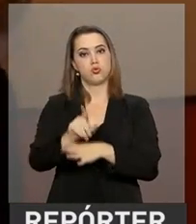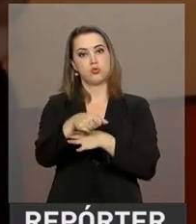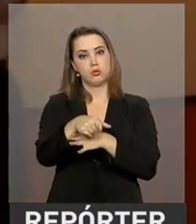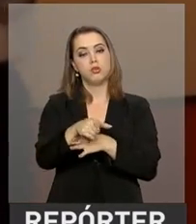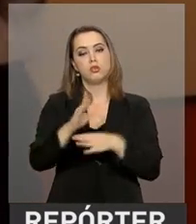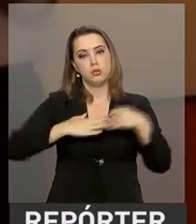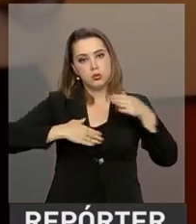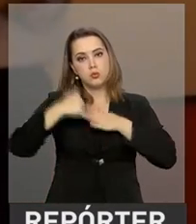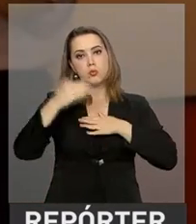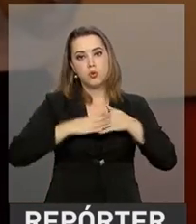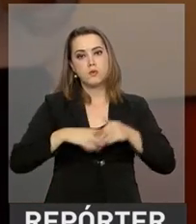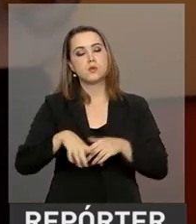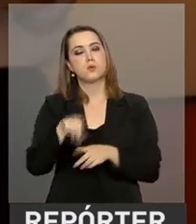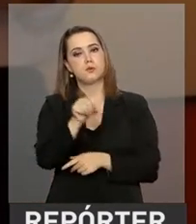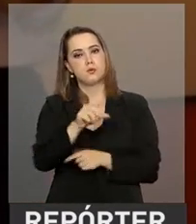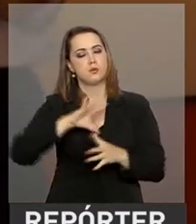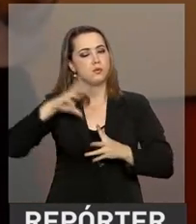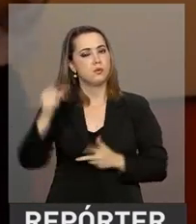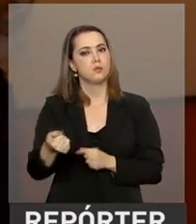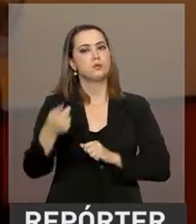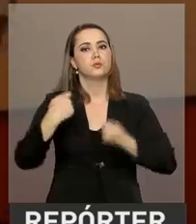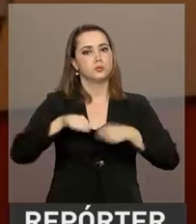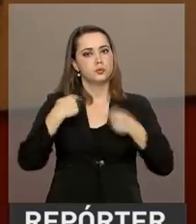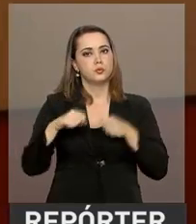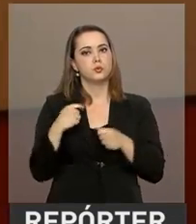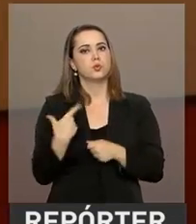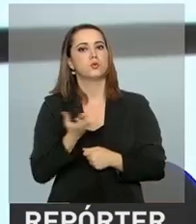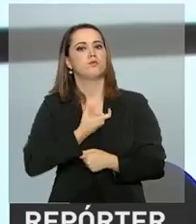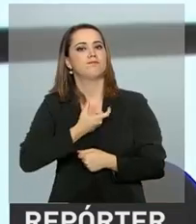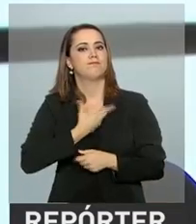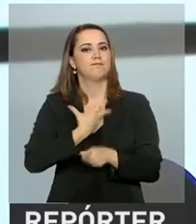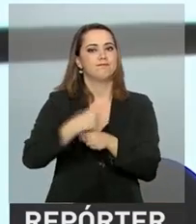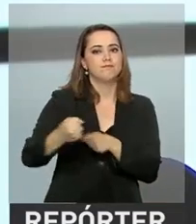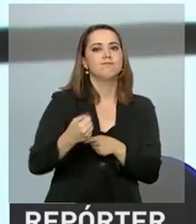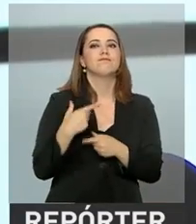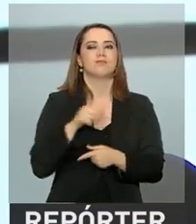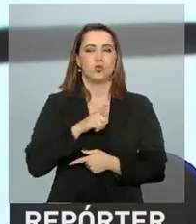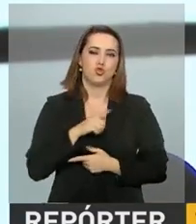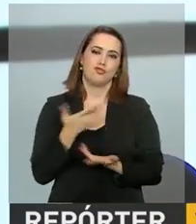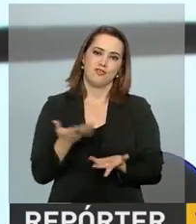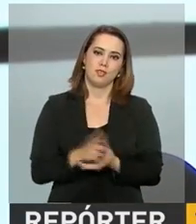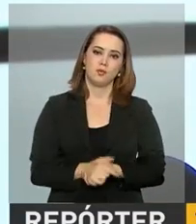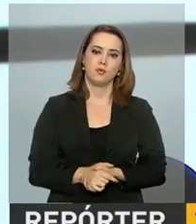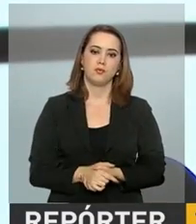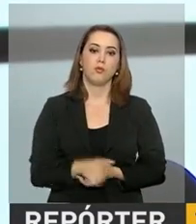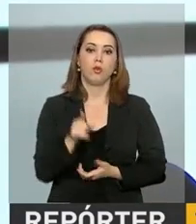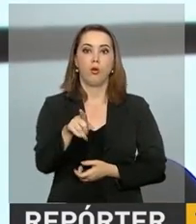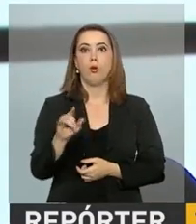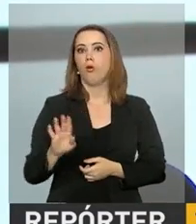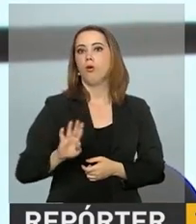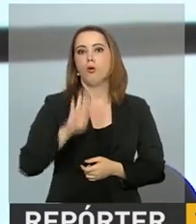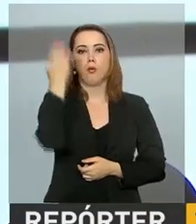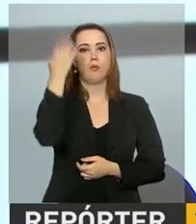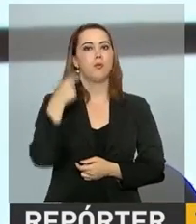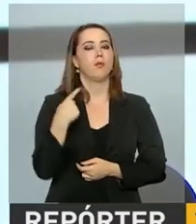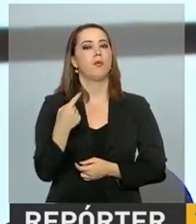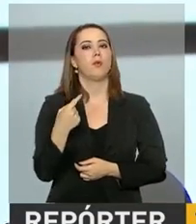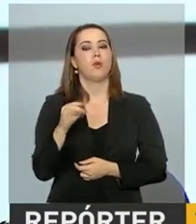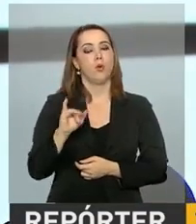tudo que a gente precisou para essa conquista de medalha não faltou. O principal, acho que agora a gente vai ter um espaço onde treinar,